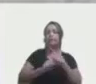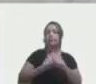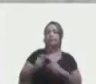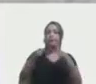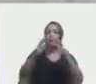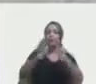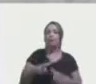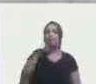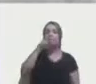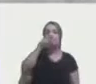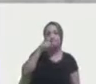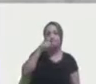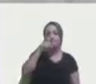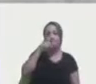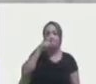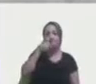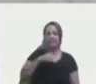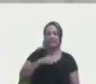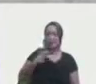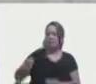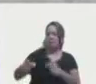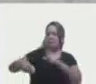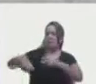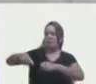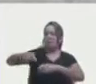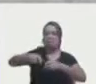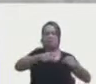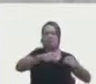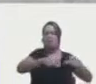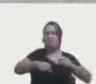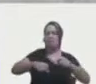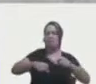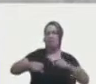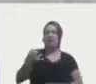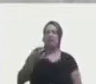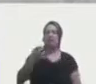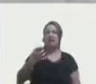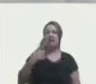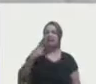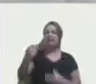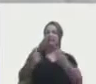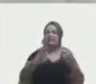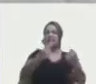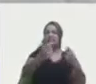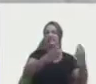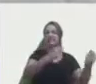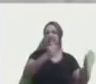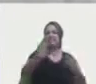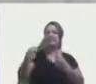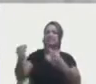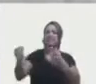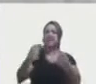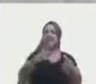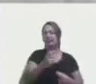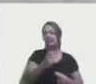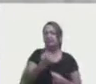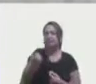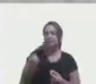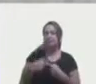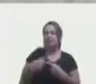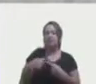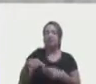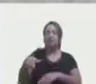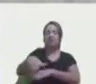cheio de buracos As pessoas entram ali Elas querem sair do buraco e vem e entram na pista e ali passa caminhão passa carros